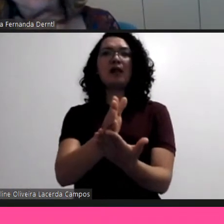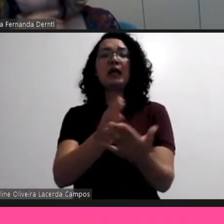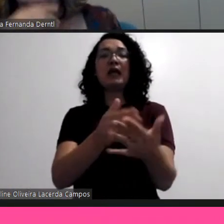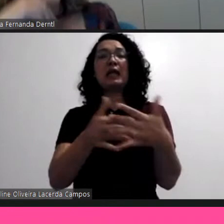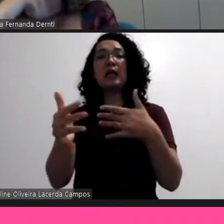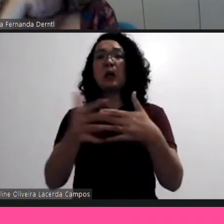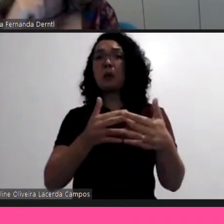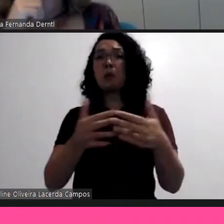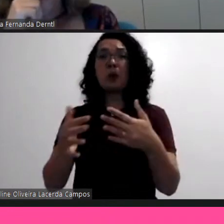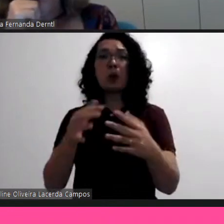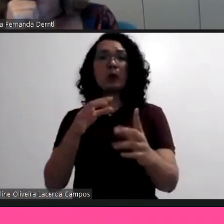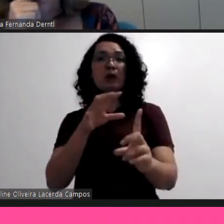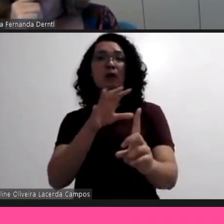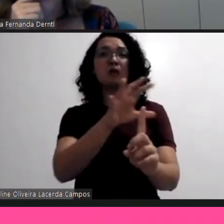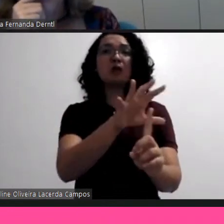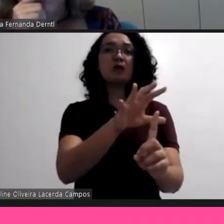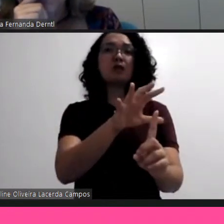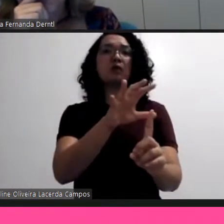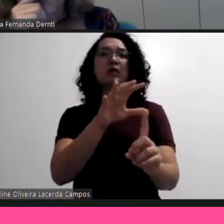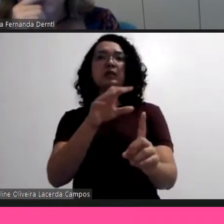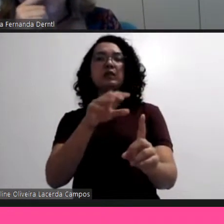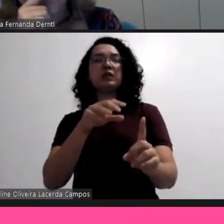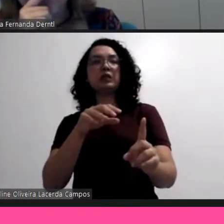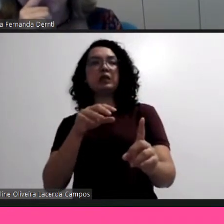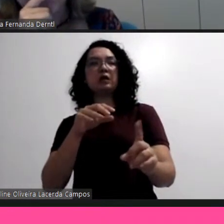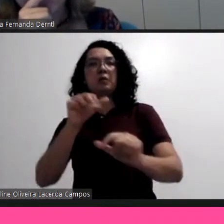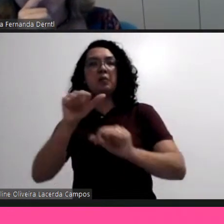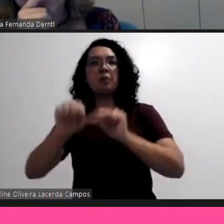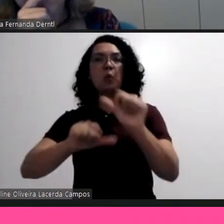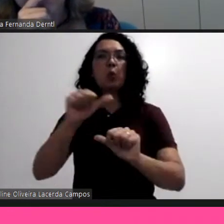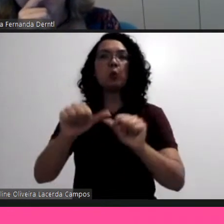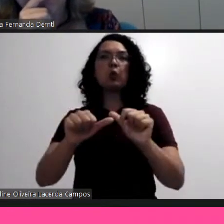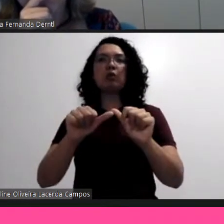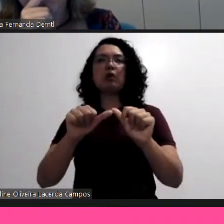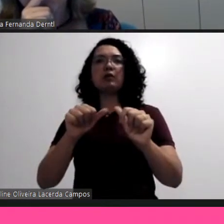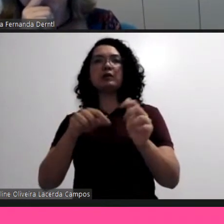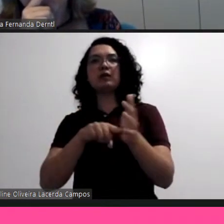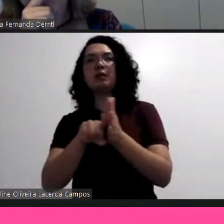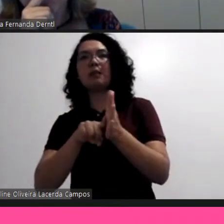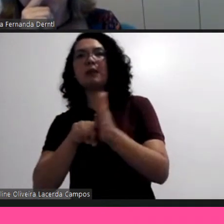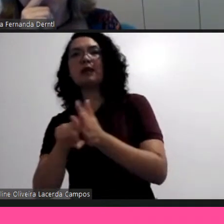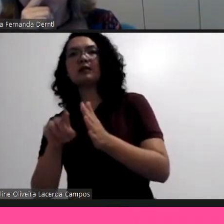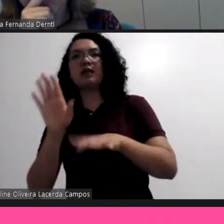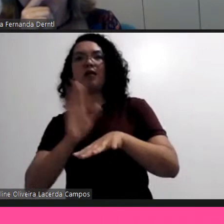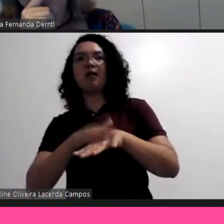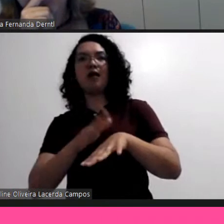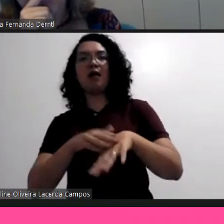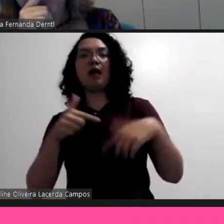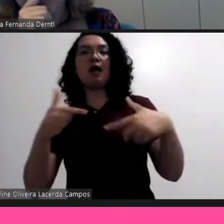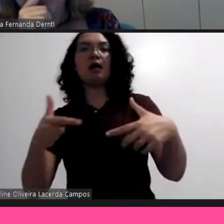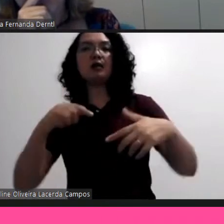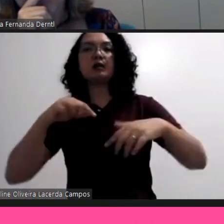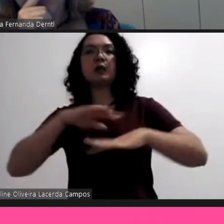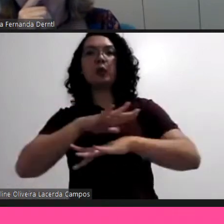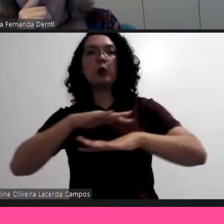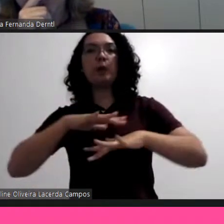estruturas de pesquisa, de ações urbanas, de política